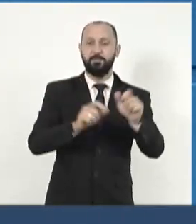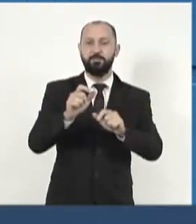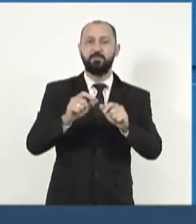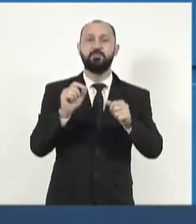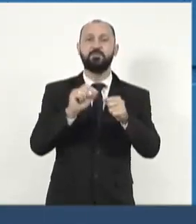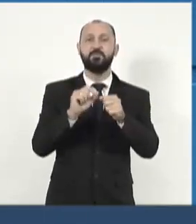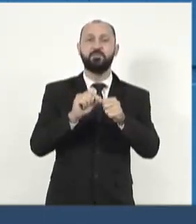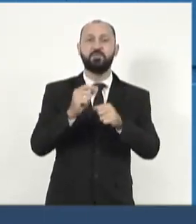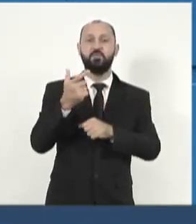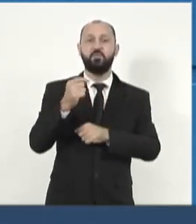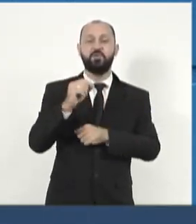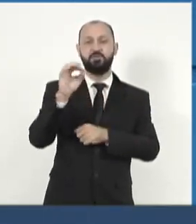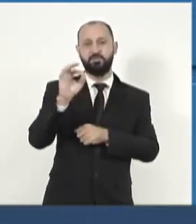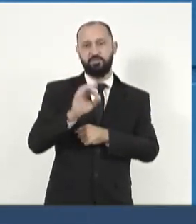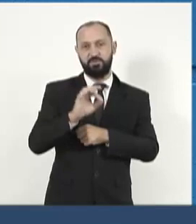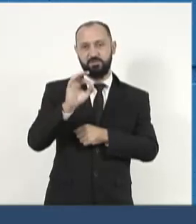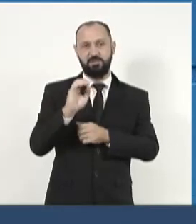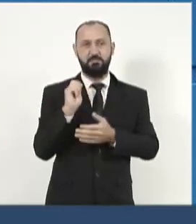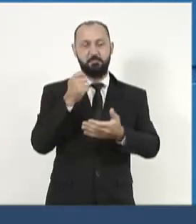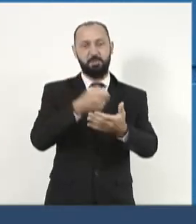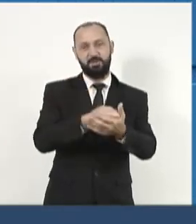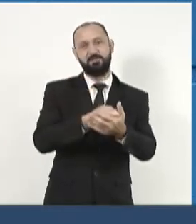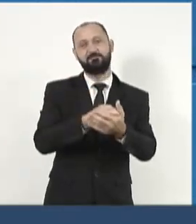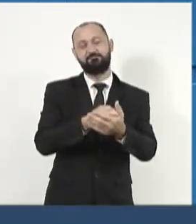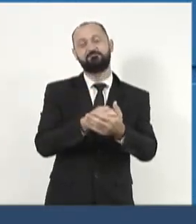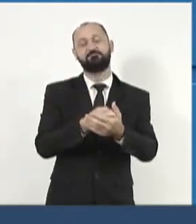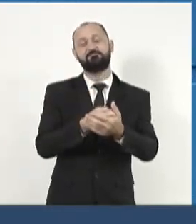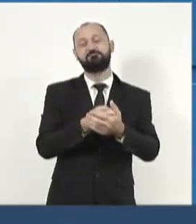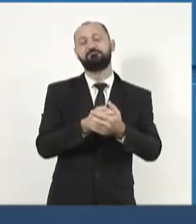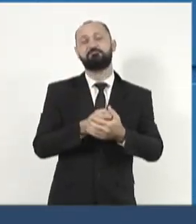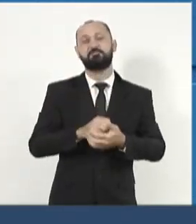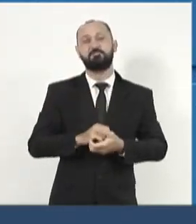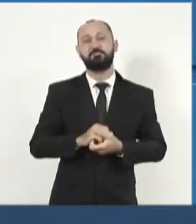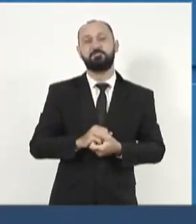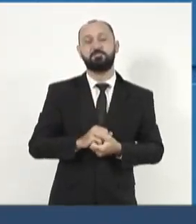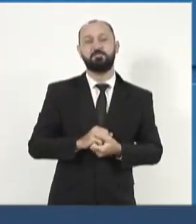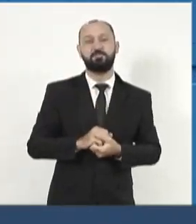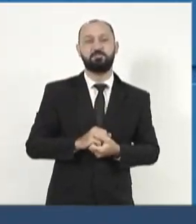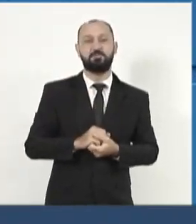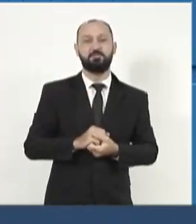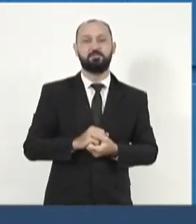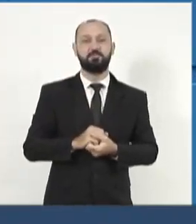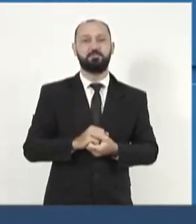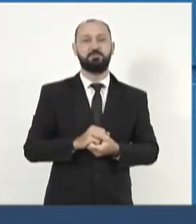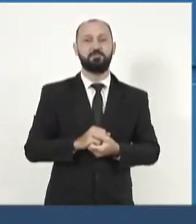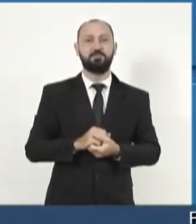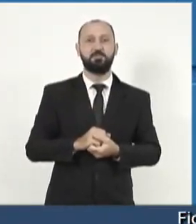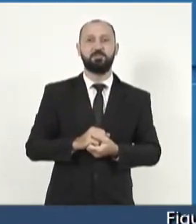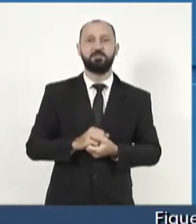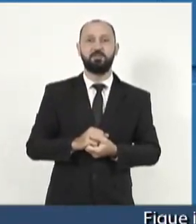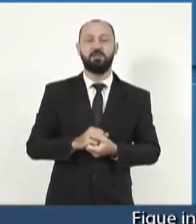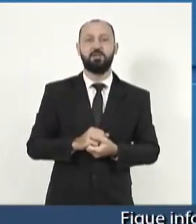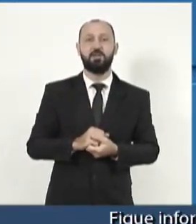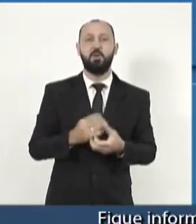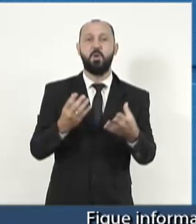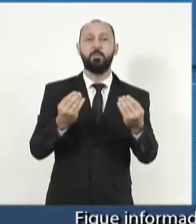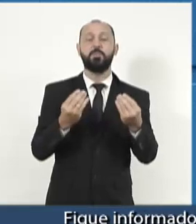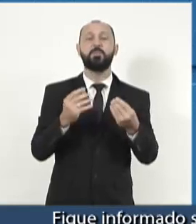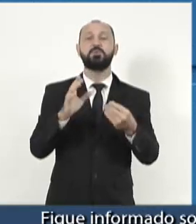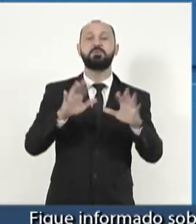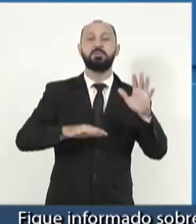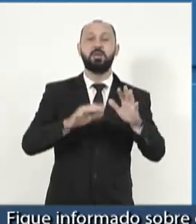aí, mediante esse aporte financeiro de 60 milhões de reais, a CACEMES chegou à conclusão que